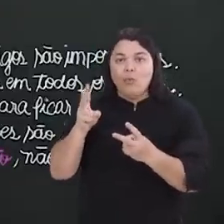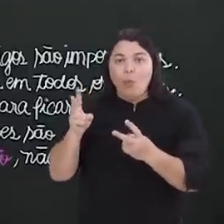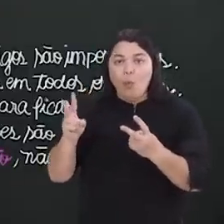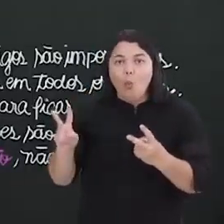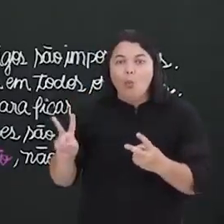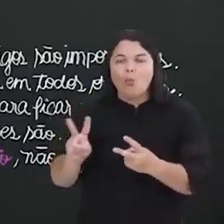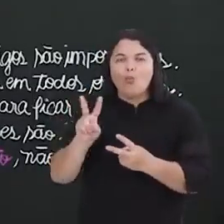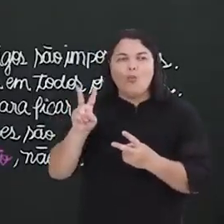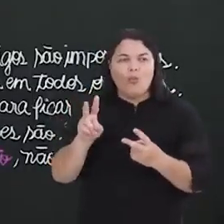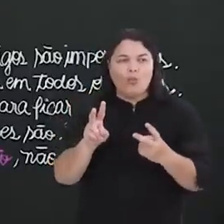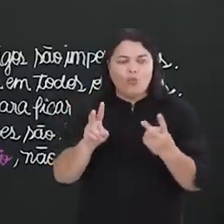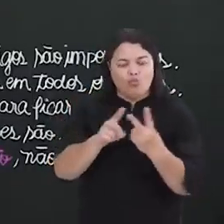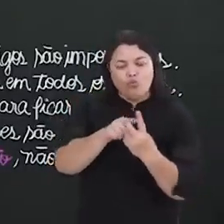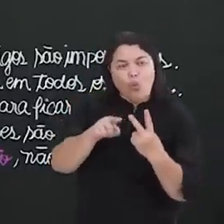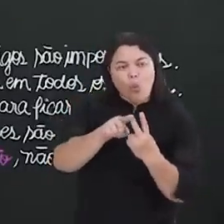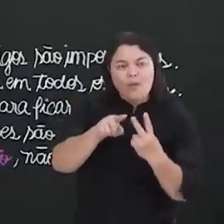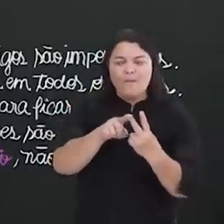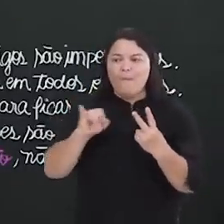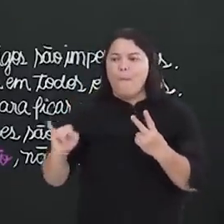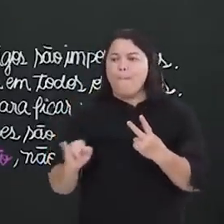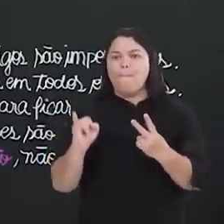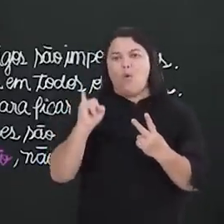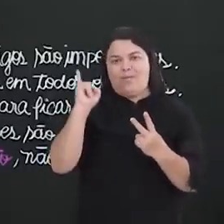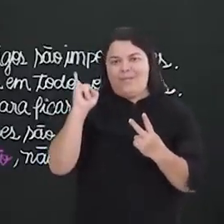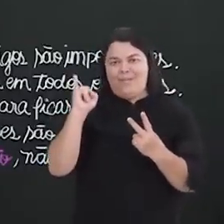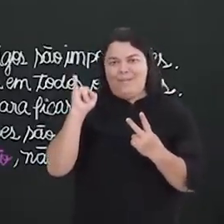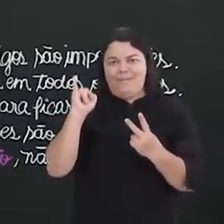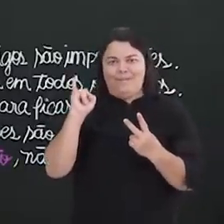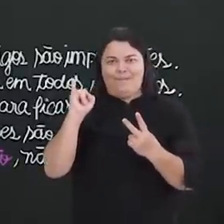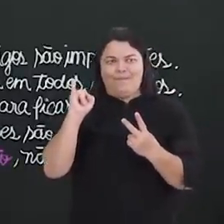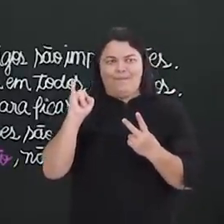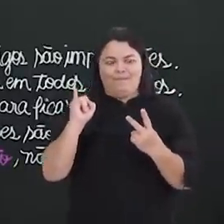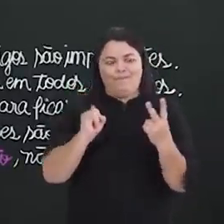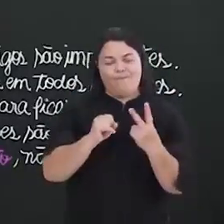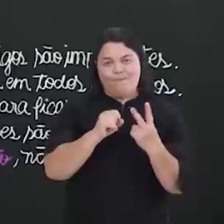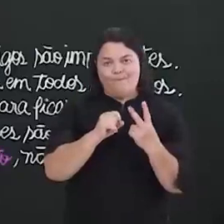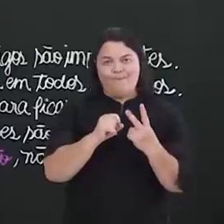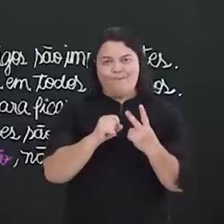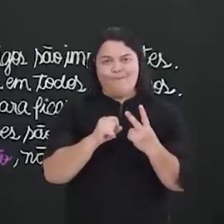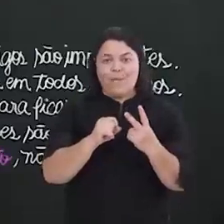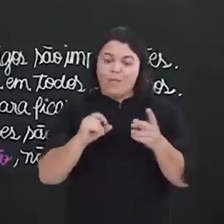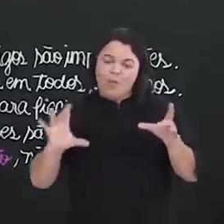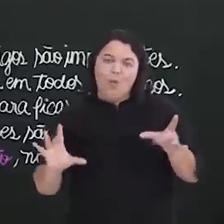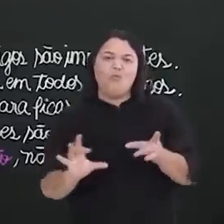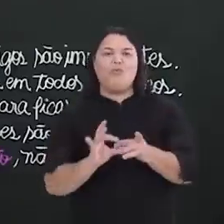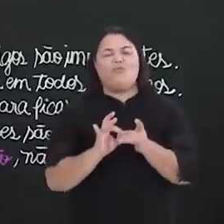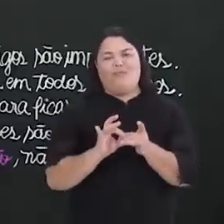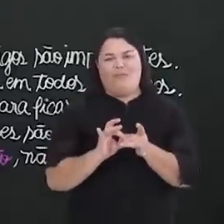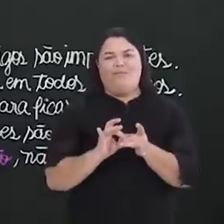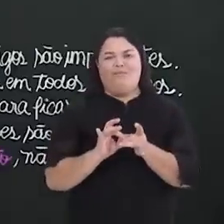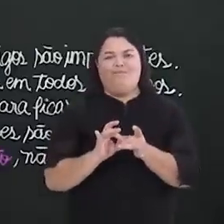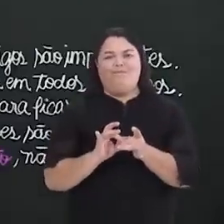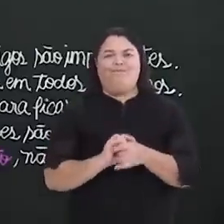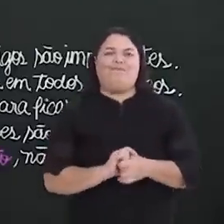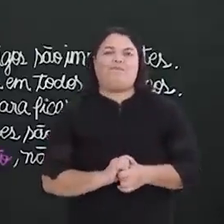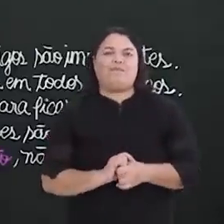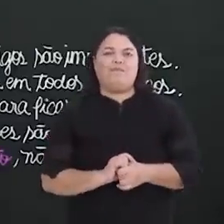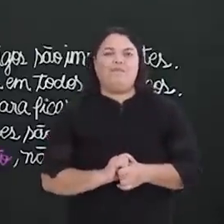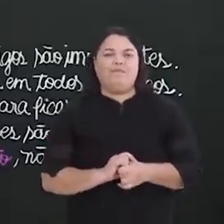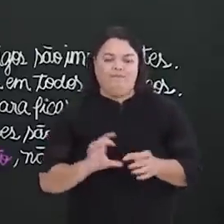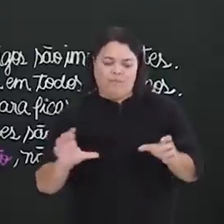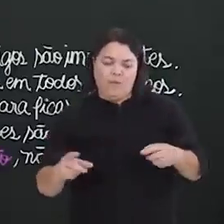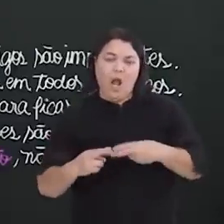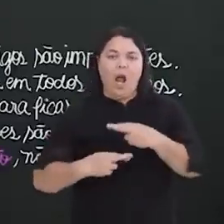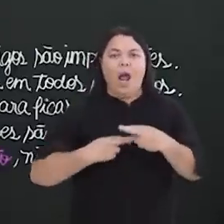dessa conjunção aqui, dessa construção do não só, como também, essas locuções conjuntivas nos auxiliam a construir